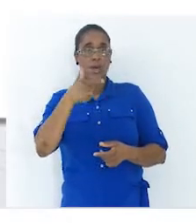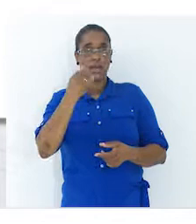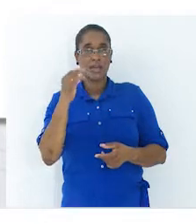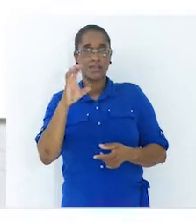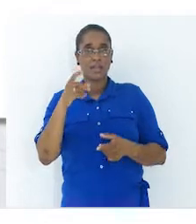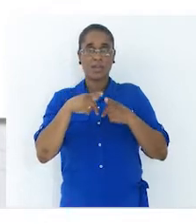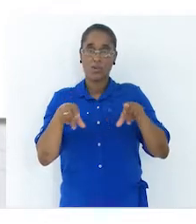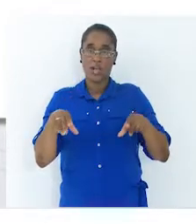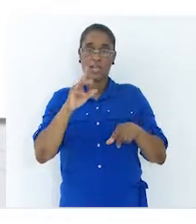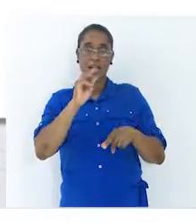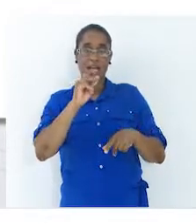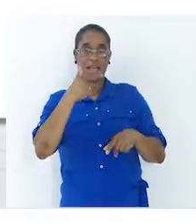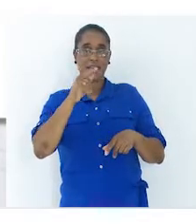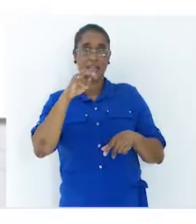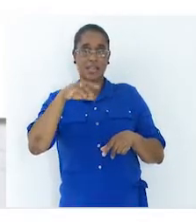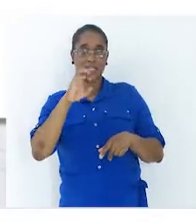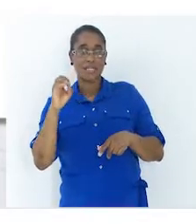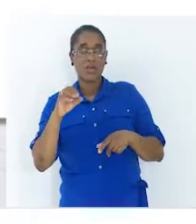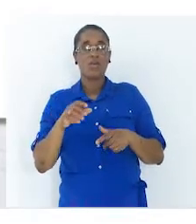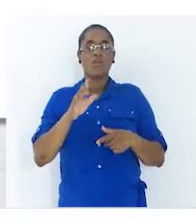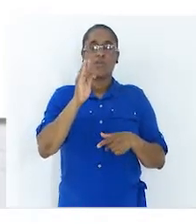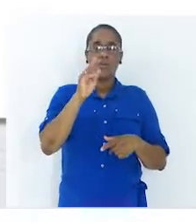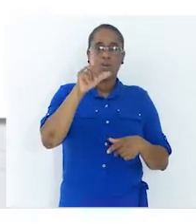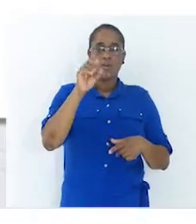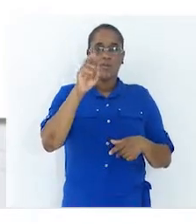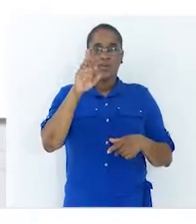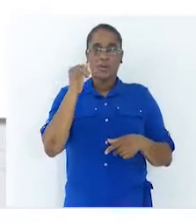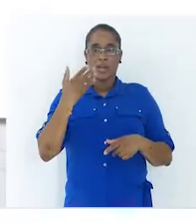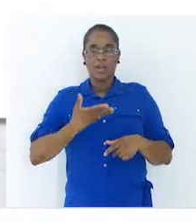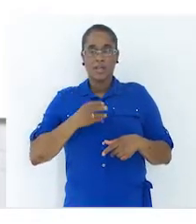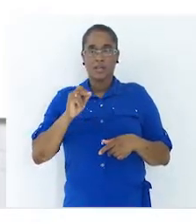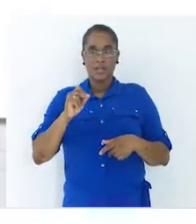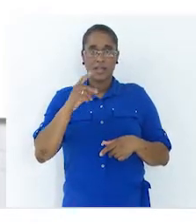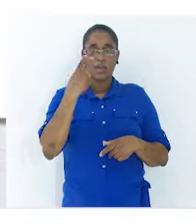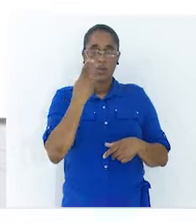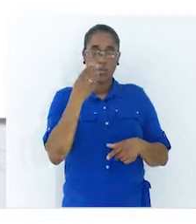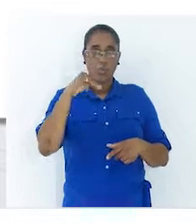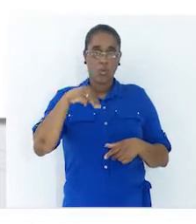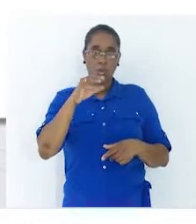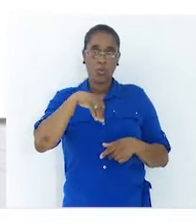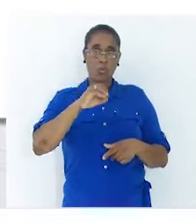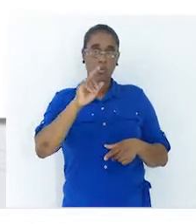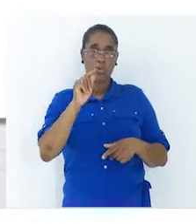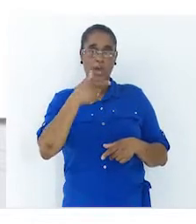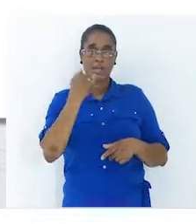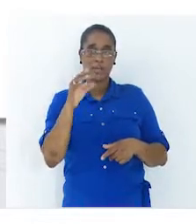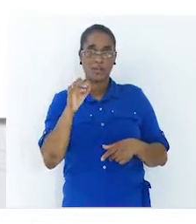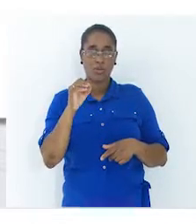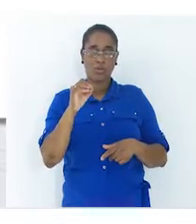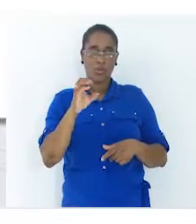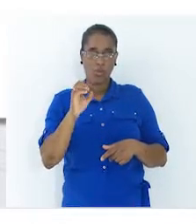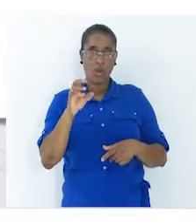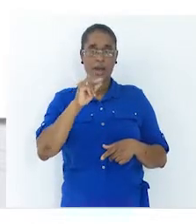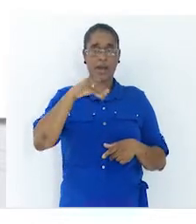florida e um poético apreço. Portanto, é dizer isso poeticamente. E esses